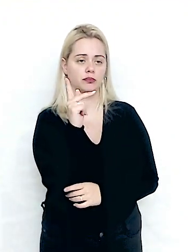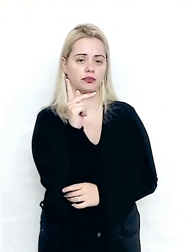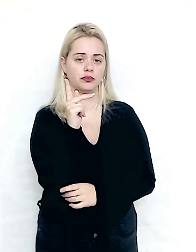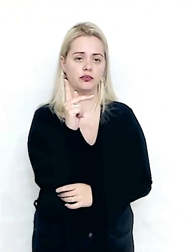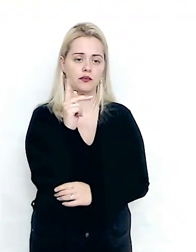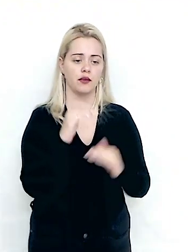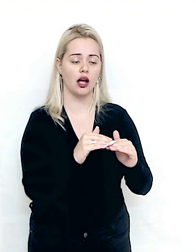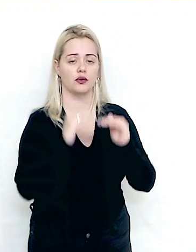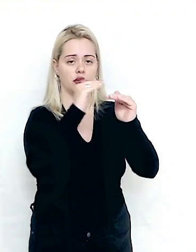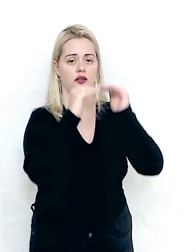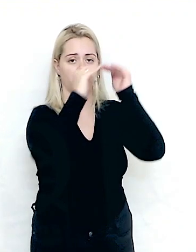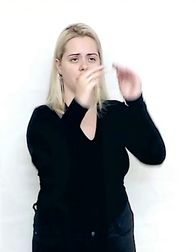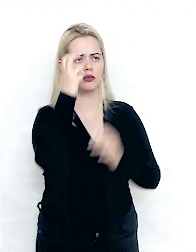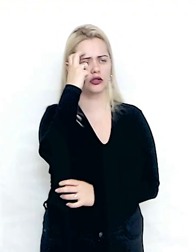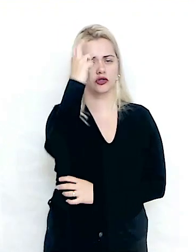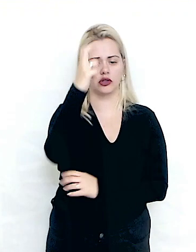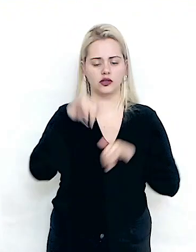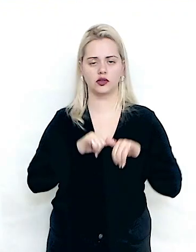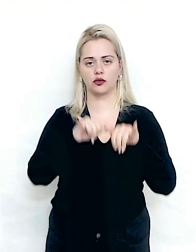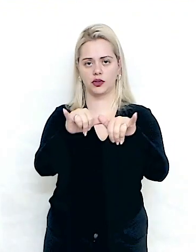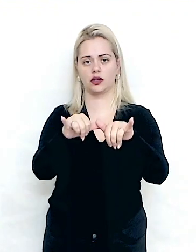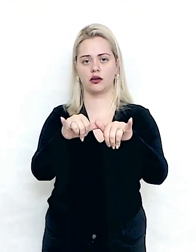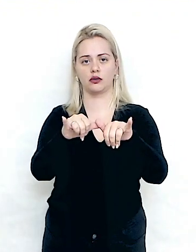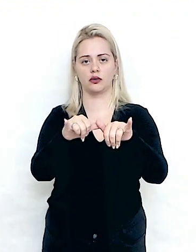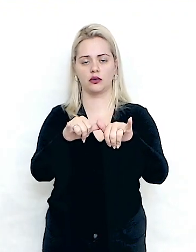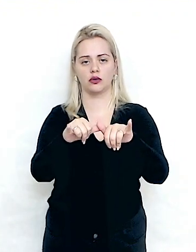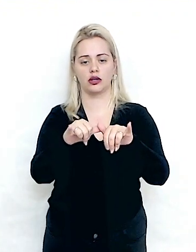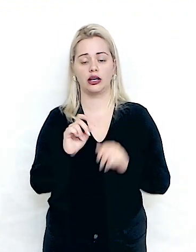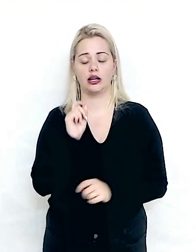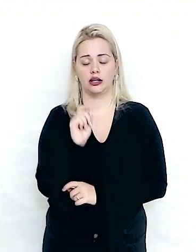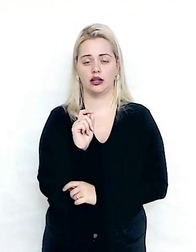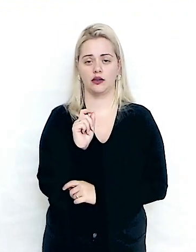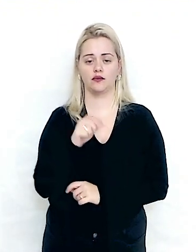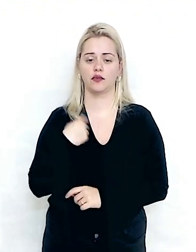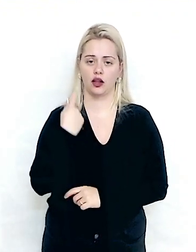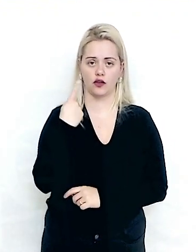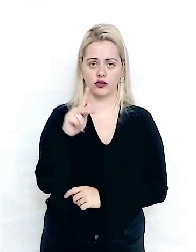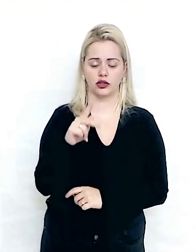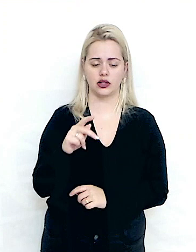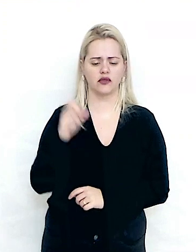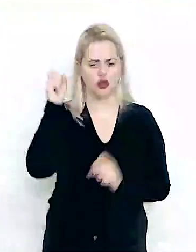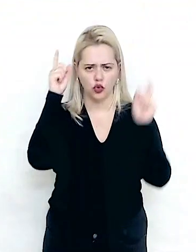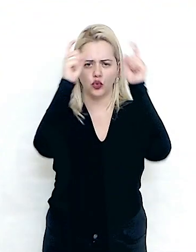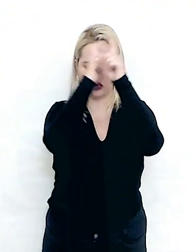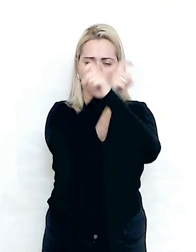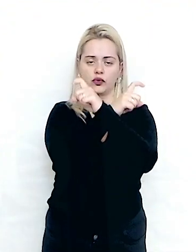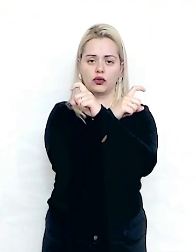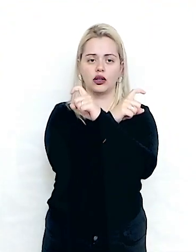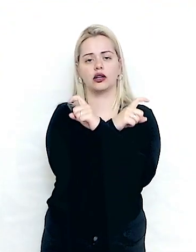para o levantamento de inteligência comercial. No momento em que você vai ter maior dificuldade